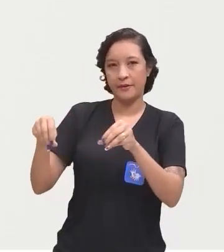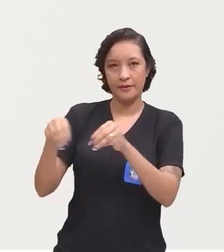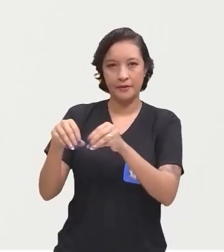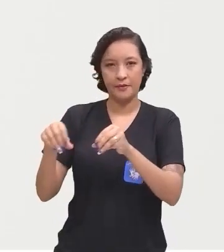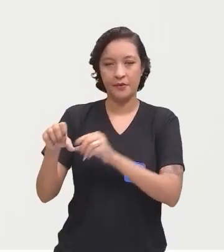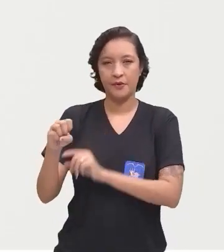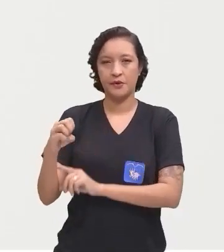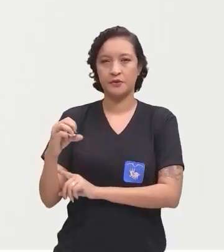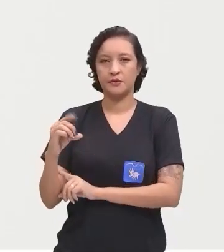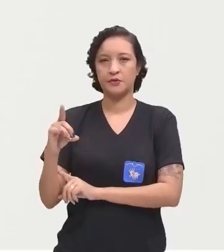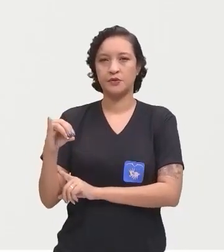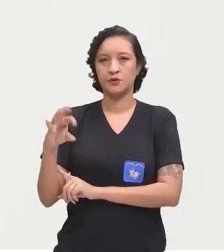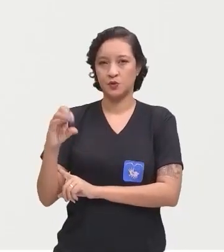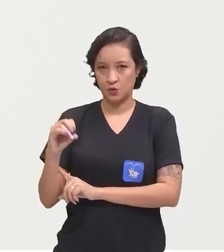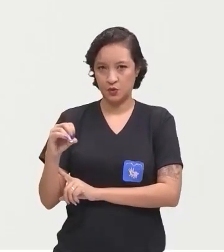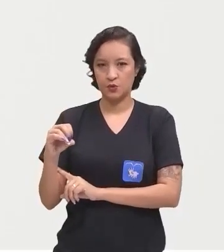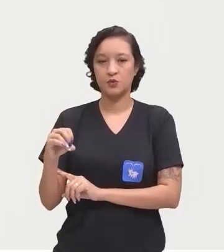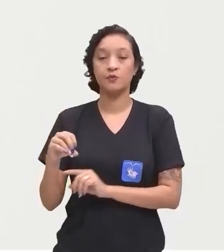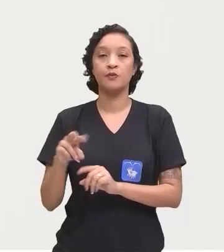vinagre e um funil.